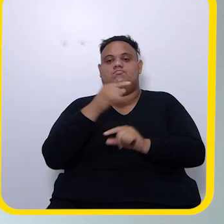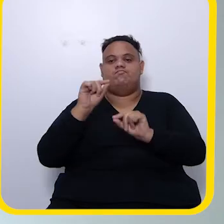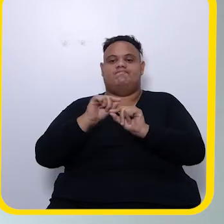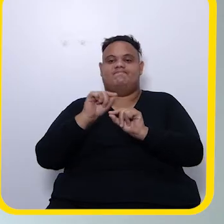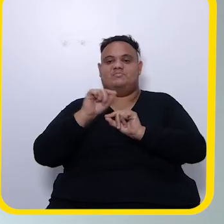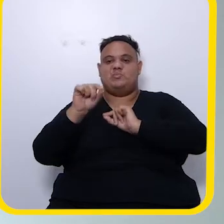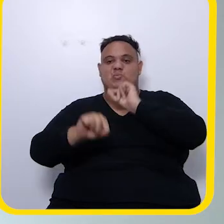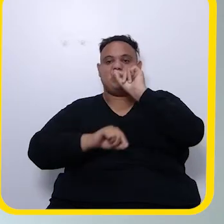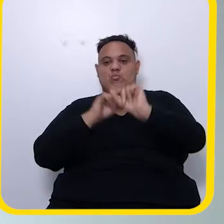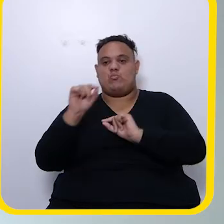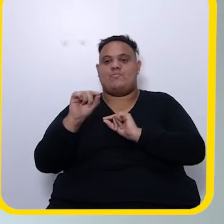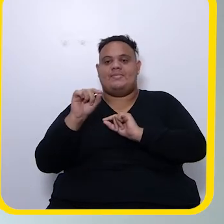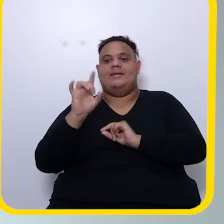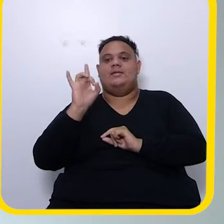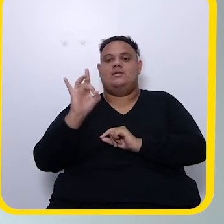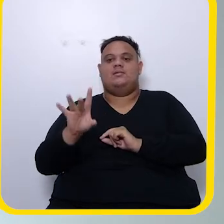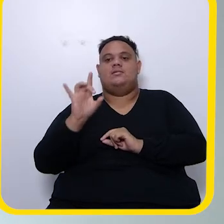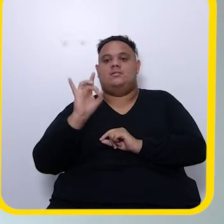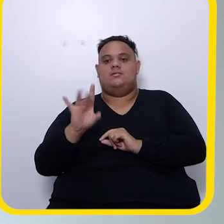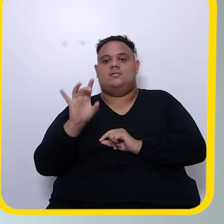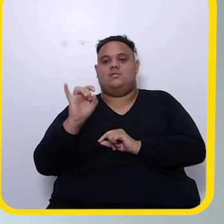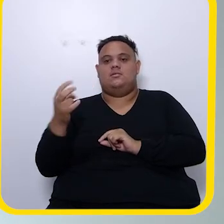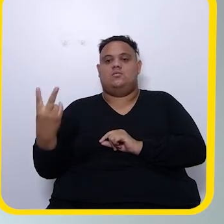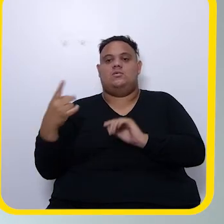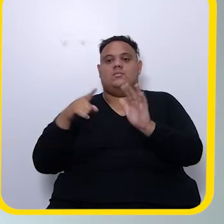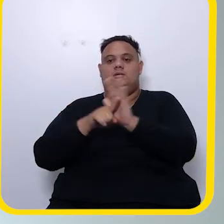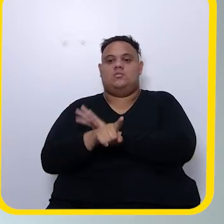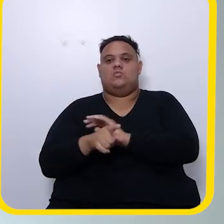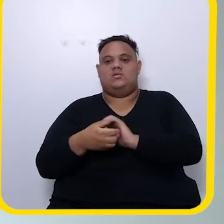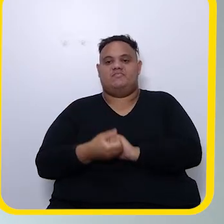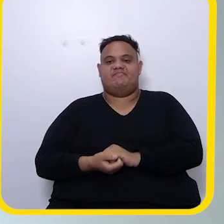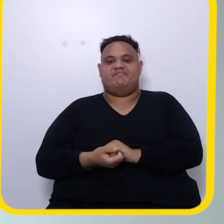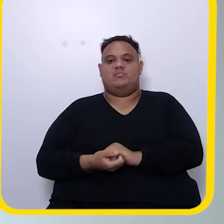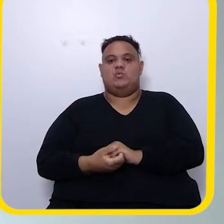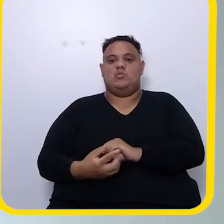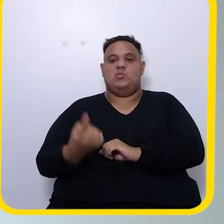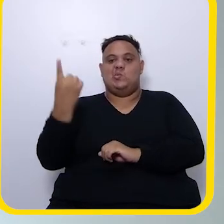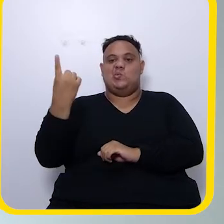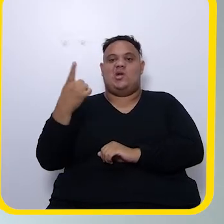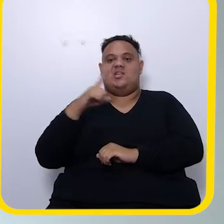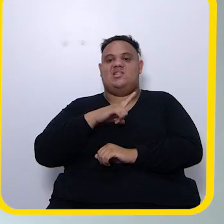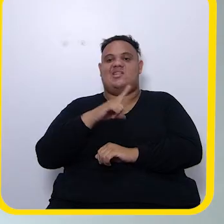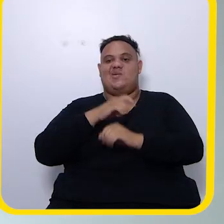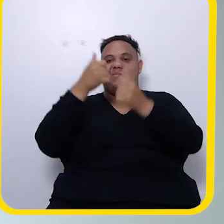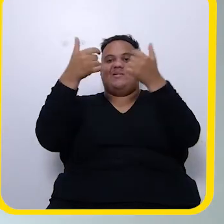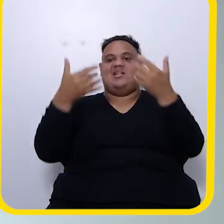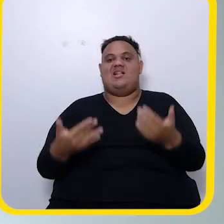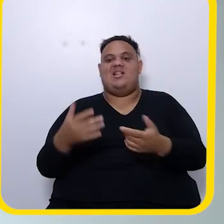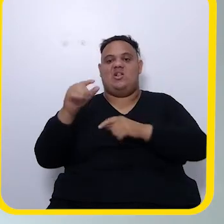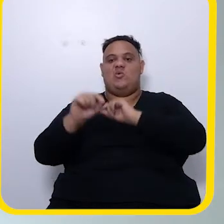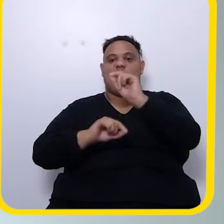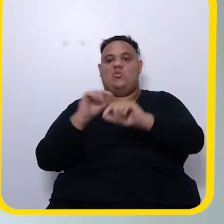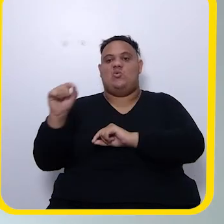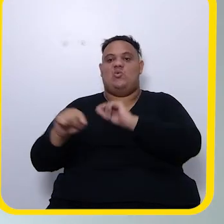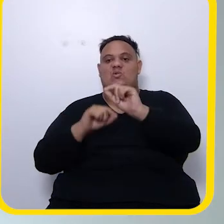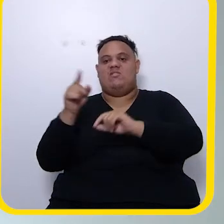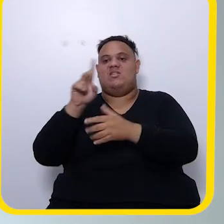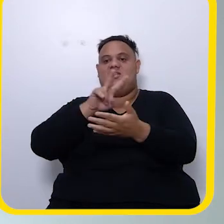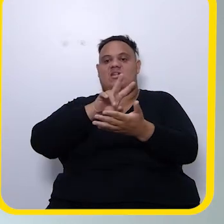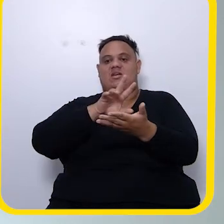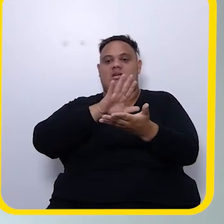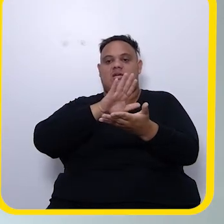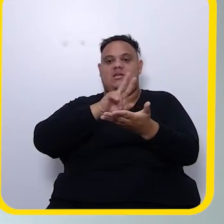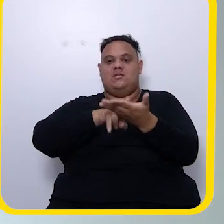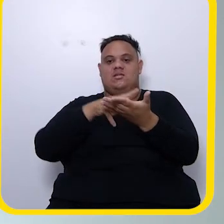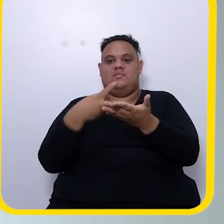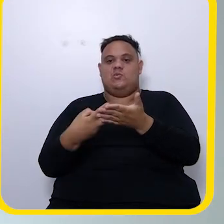fez apenas, basicamente, duas questões, né? Uma, onde eu estava explicando como é que você interpreta,